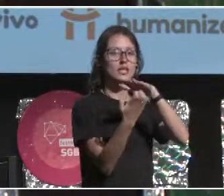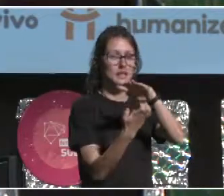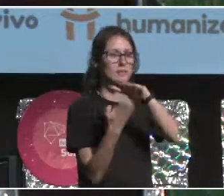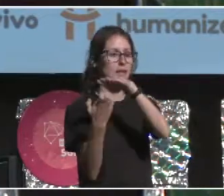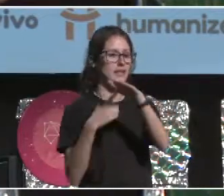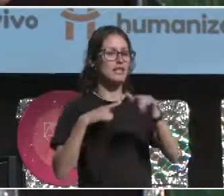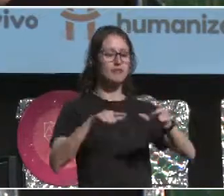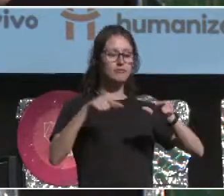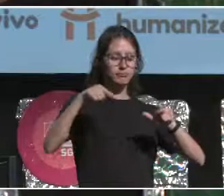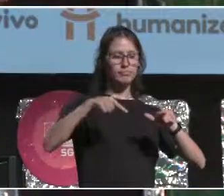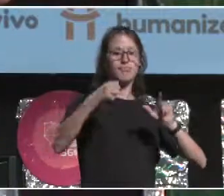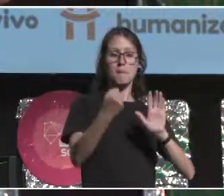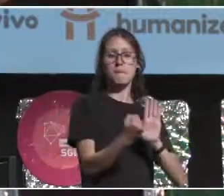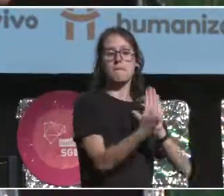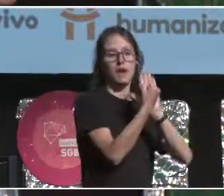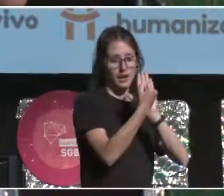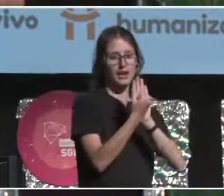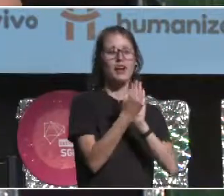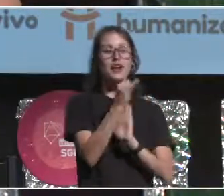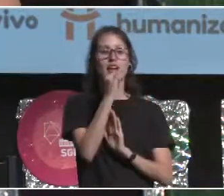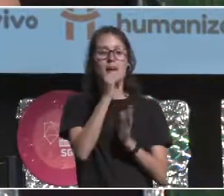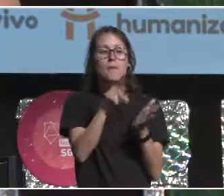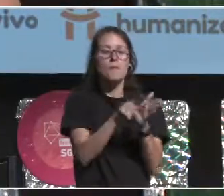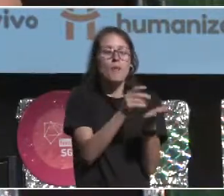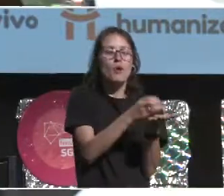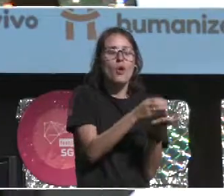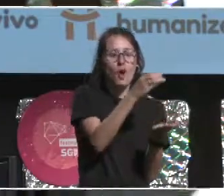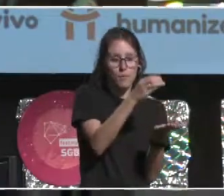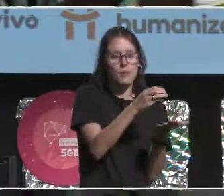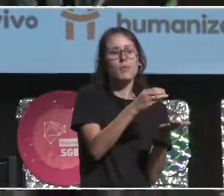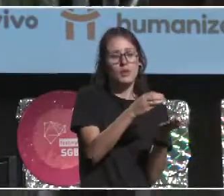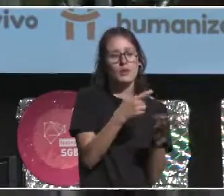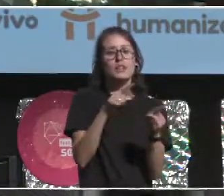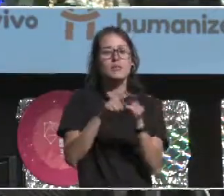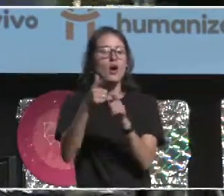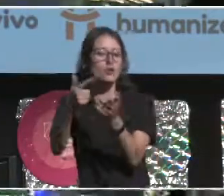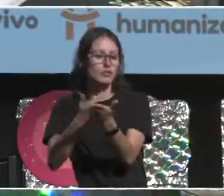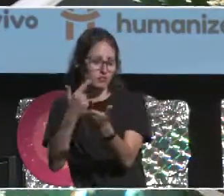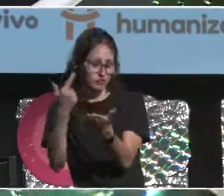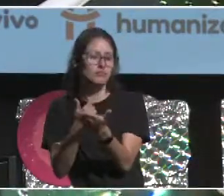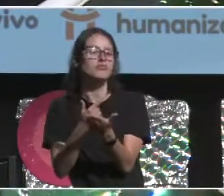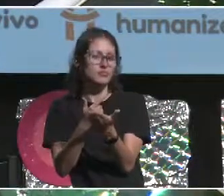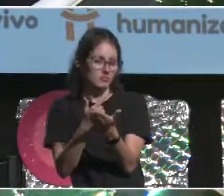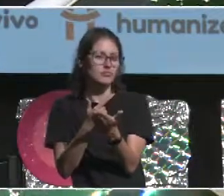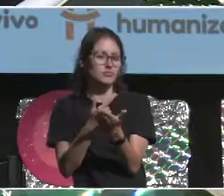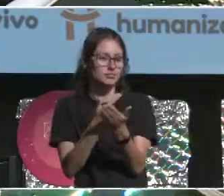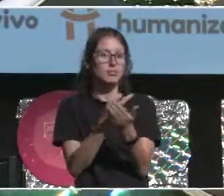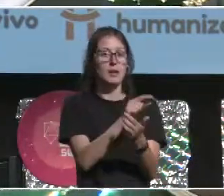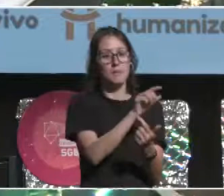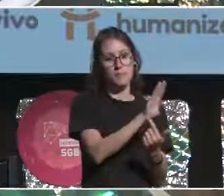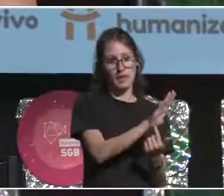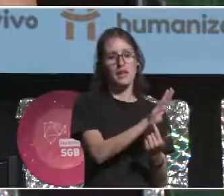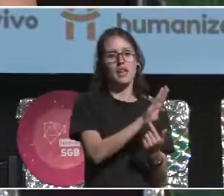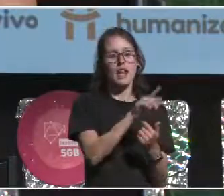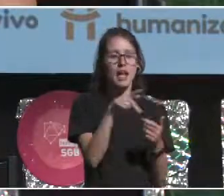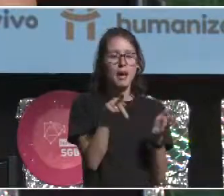e Editora Voo. A Silvinha levantando um produto da Meu Eco Copo. Uma empresa B, a primeira empresa B aqui do